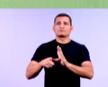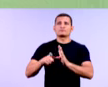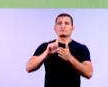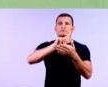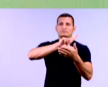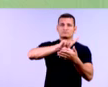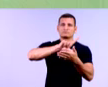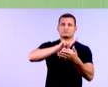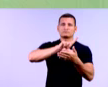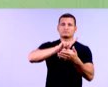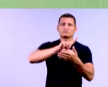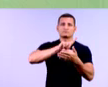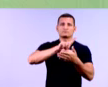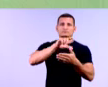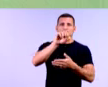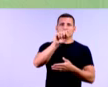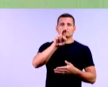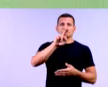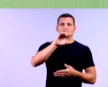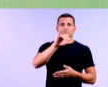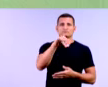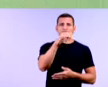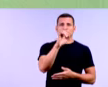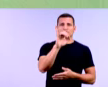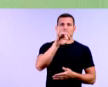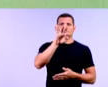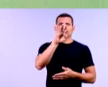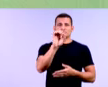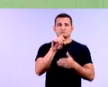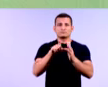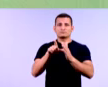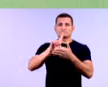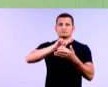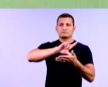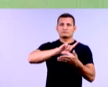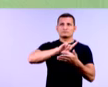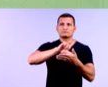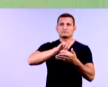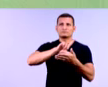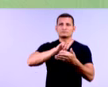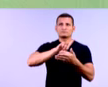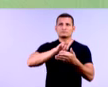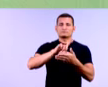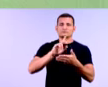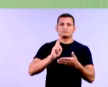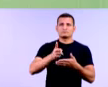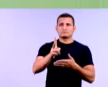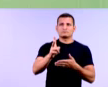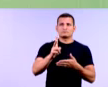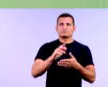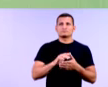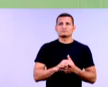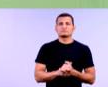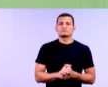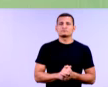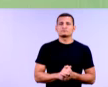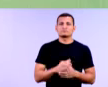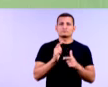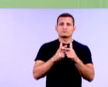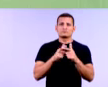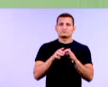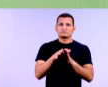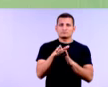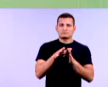elemento que vem antes, o Tá. sujeito que vem antes. Isso. Sempre, só admite essa concordância. Por que é uma dica aqui? Por que